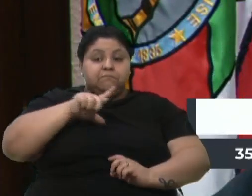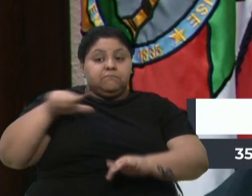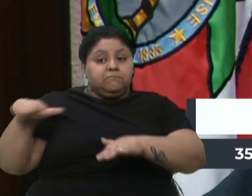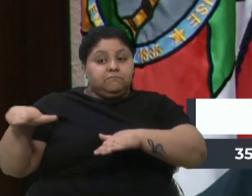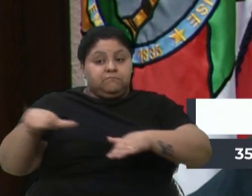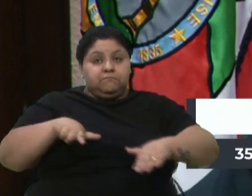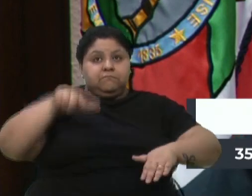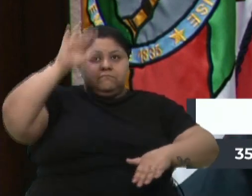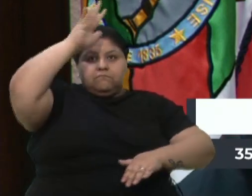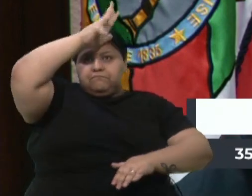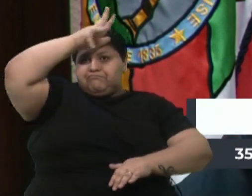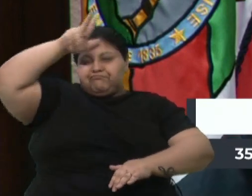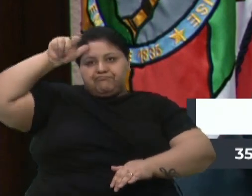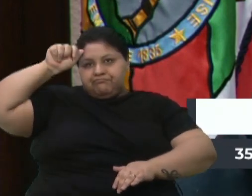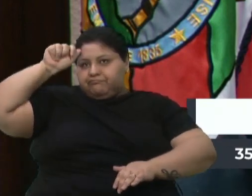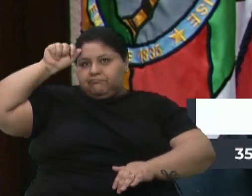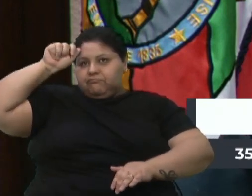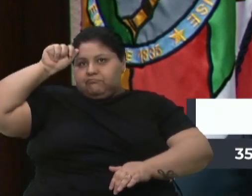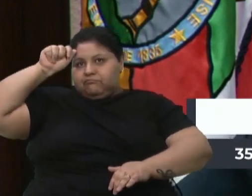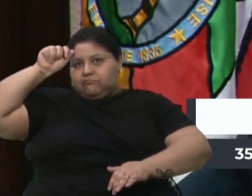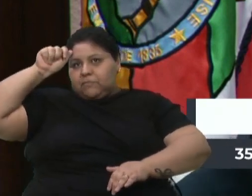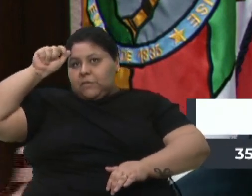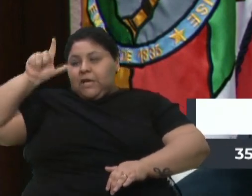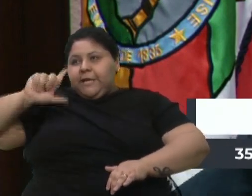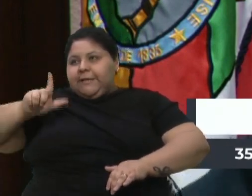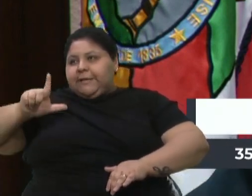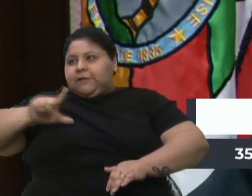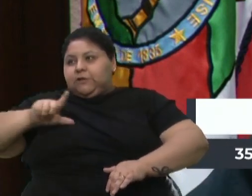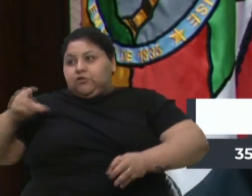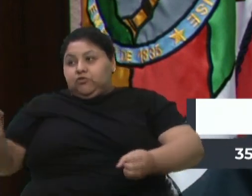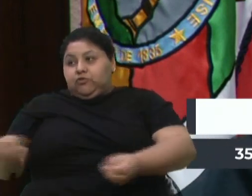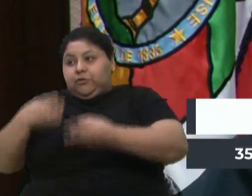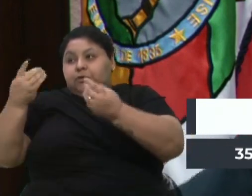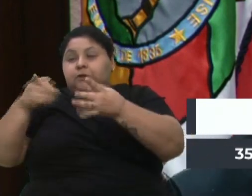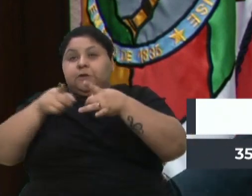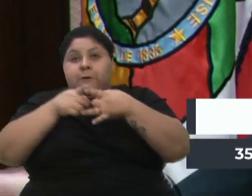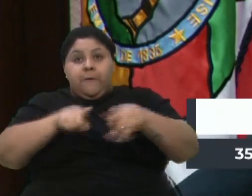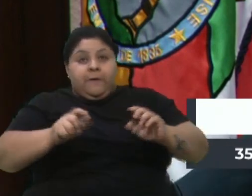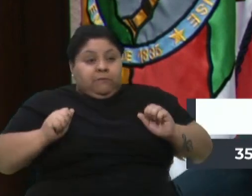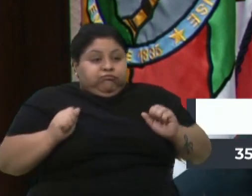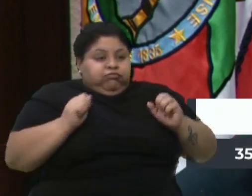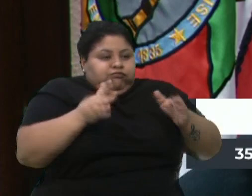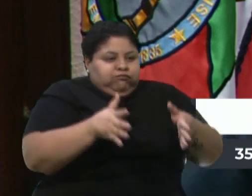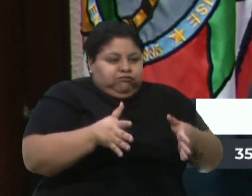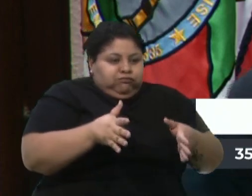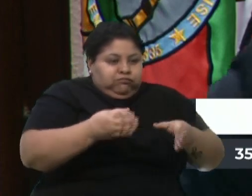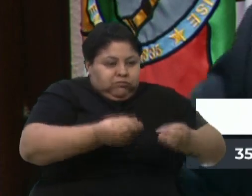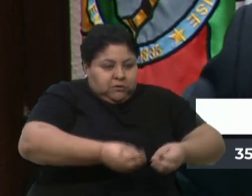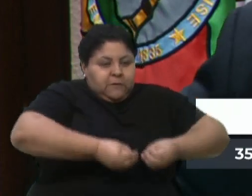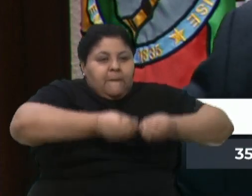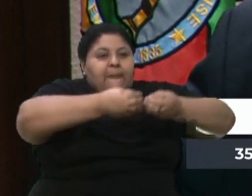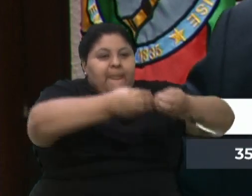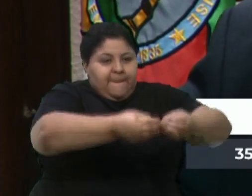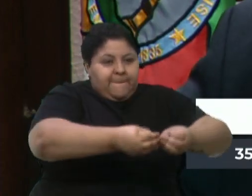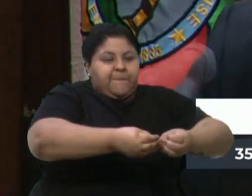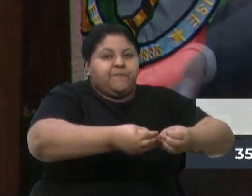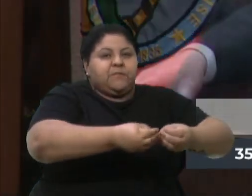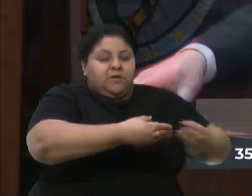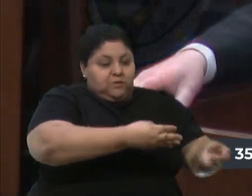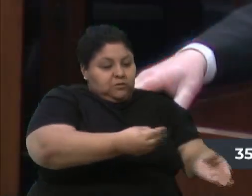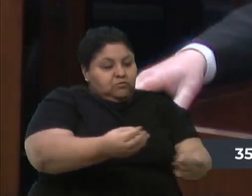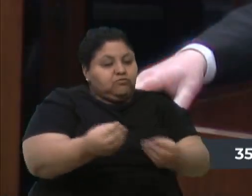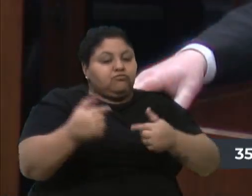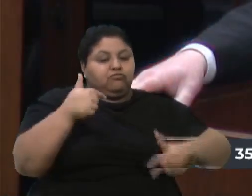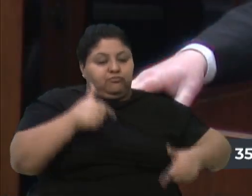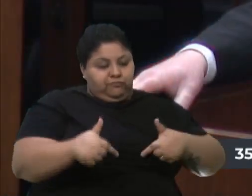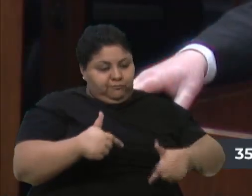Municipal nem tanto festiva, mas de muitas ações, realizações, entregas e de muito trabalho. Então,